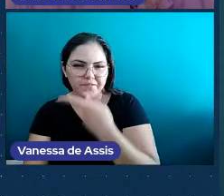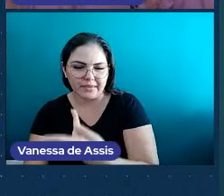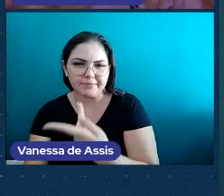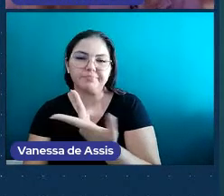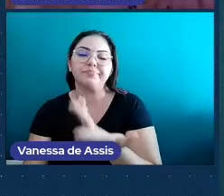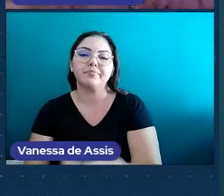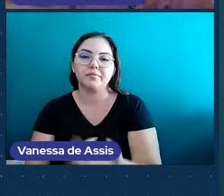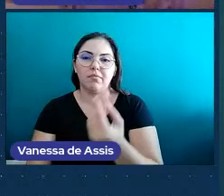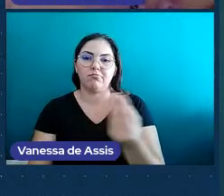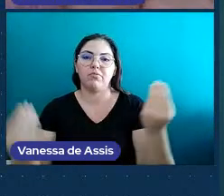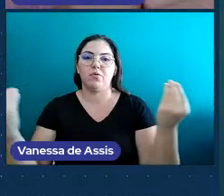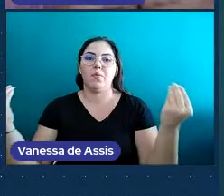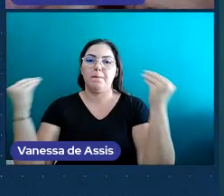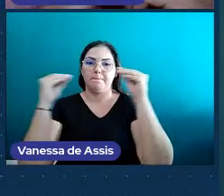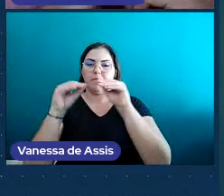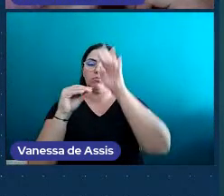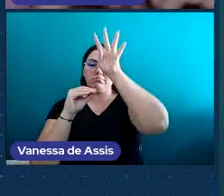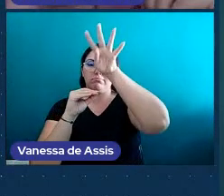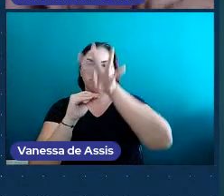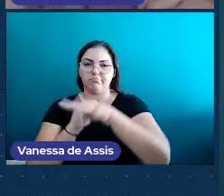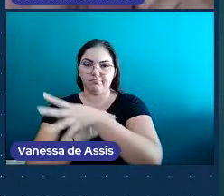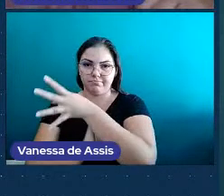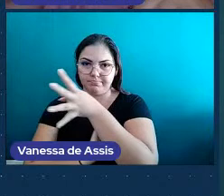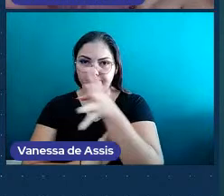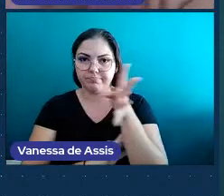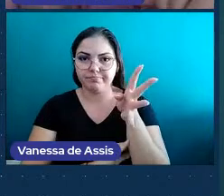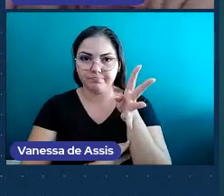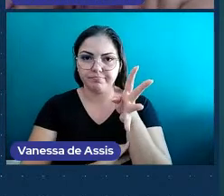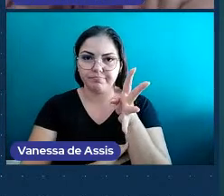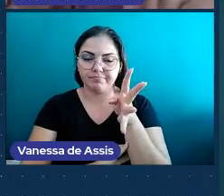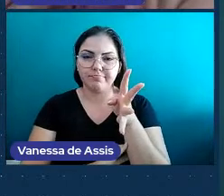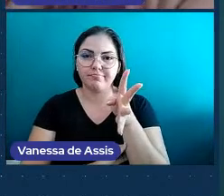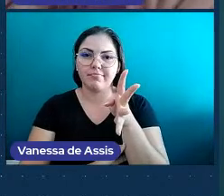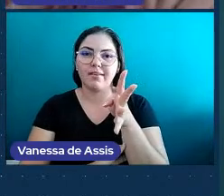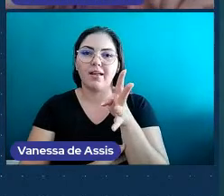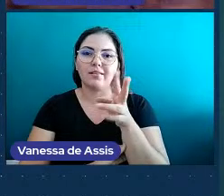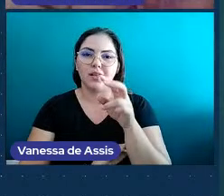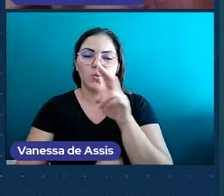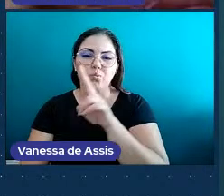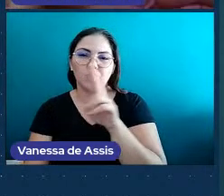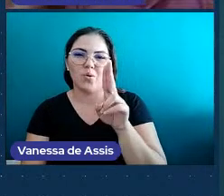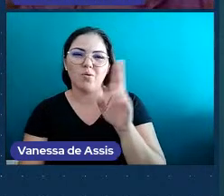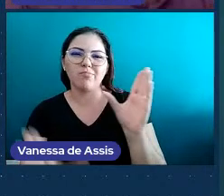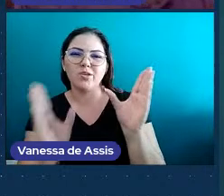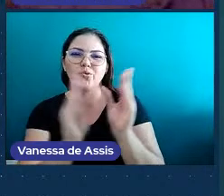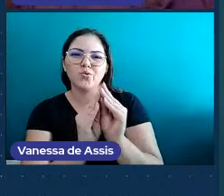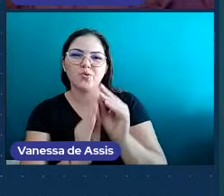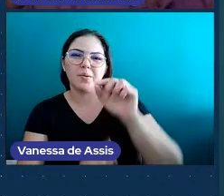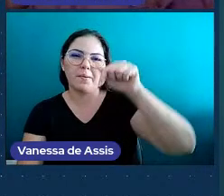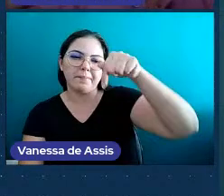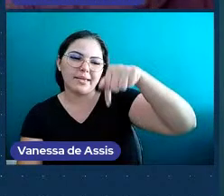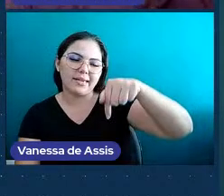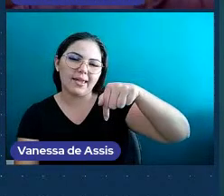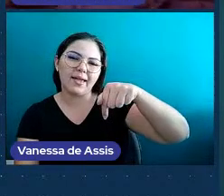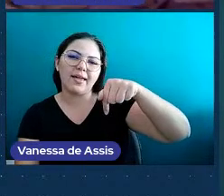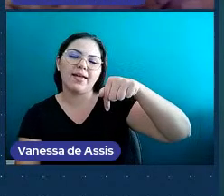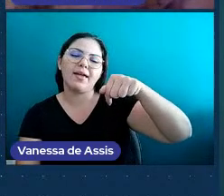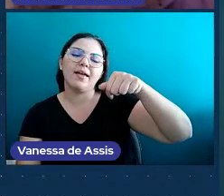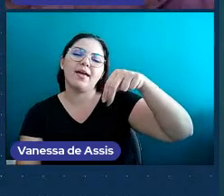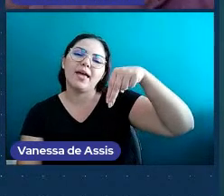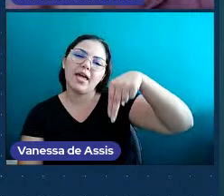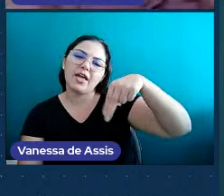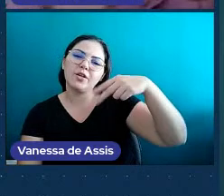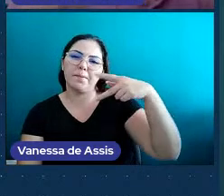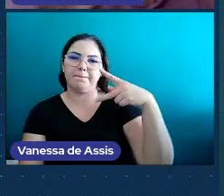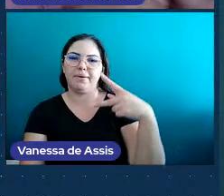numa tabela, num quadro, que a gente chama aqui de QNP, que é o quadro norteador de pesquisa, a gente tem uma visualização